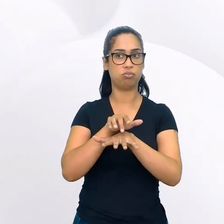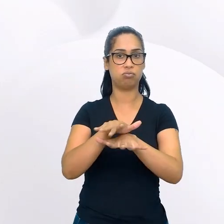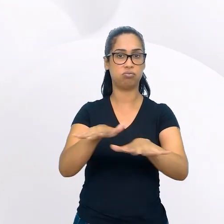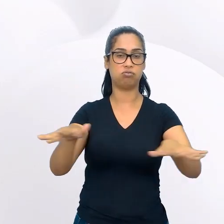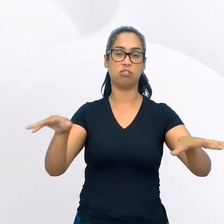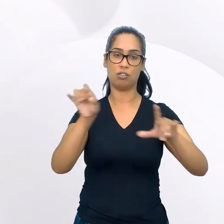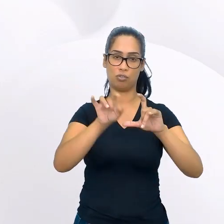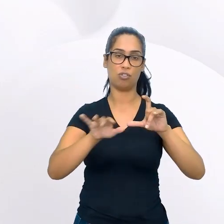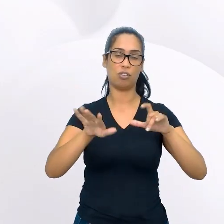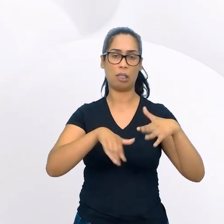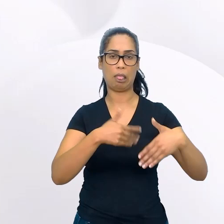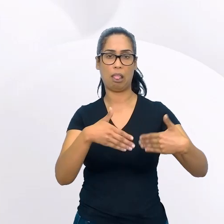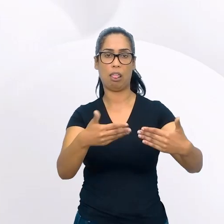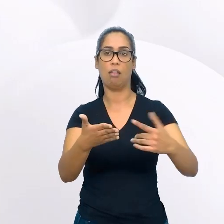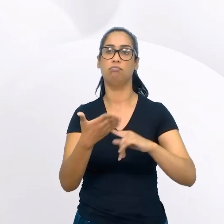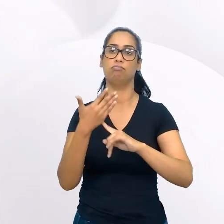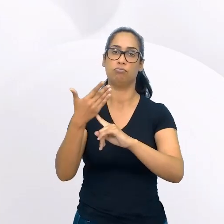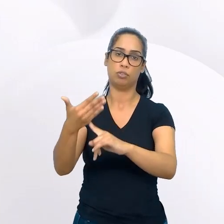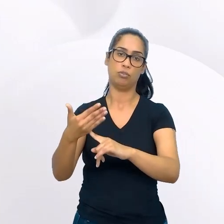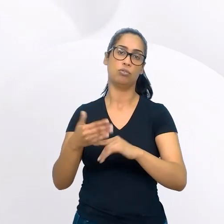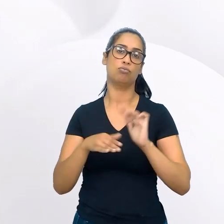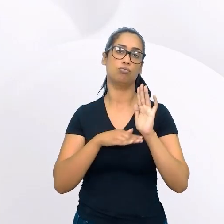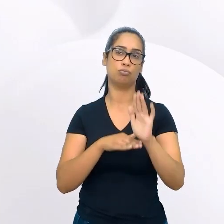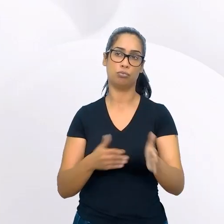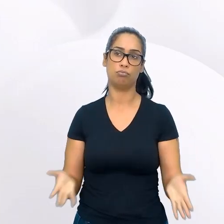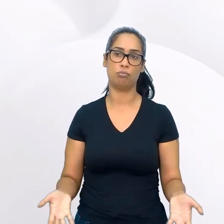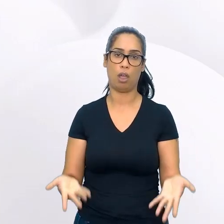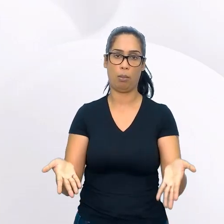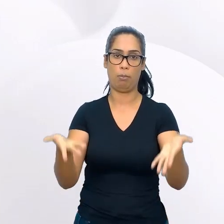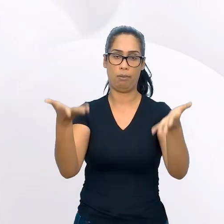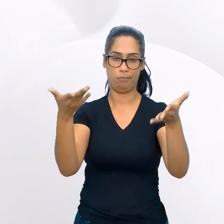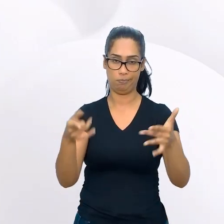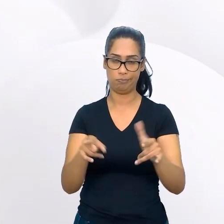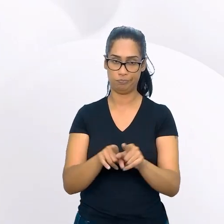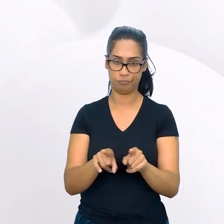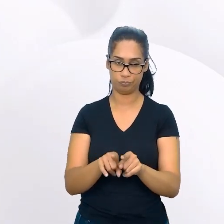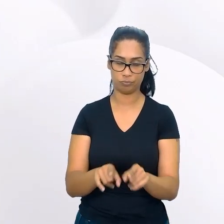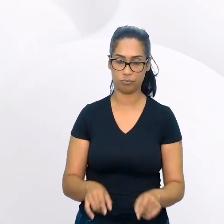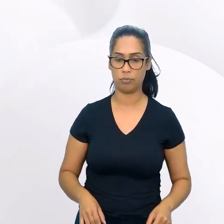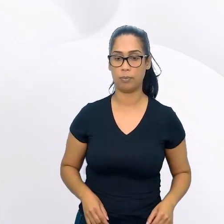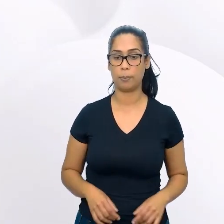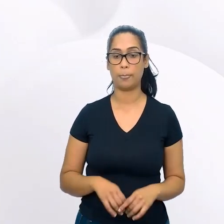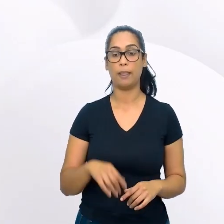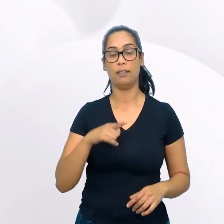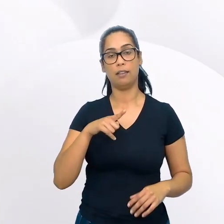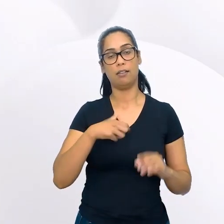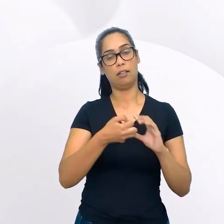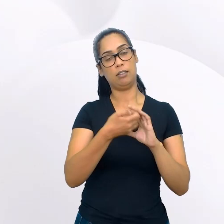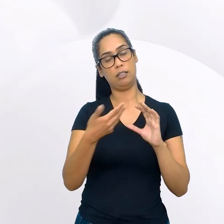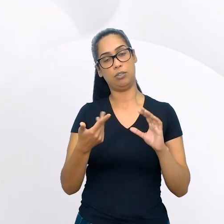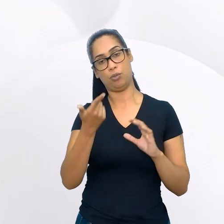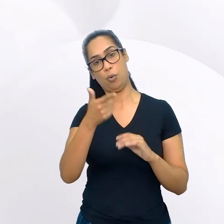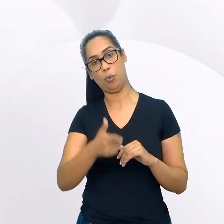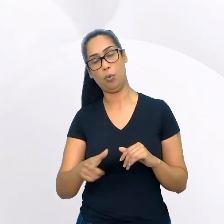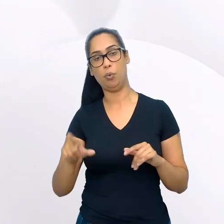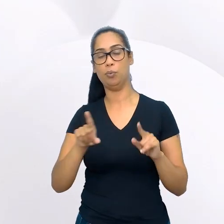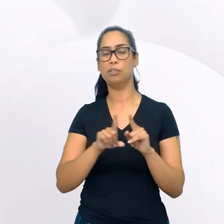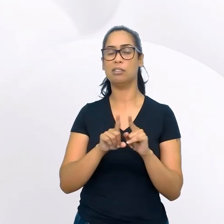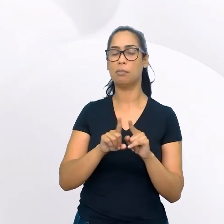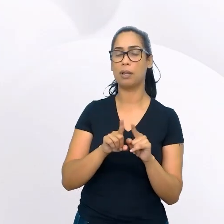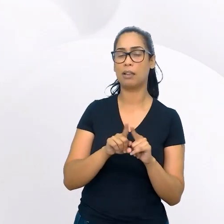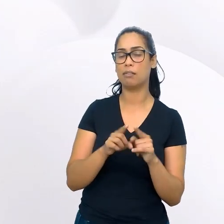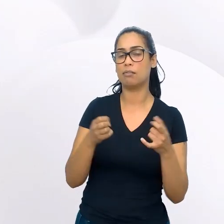outra outra dimensão outra de outra aspecto é que se tinha né